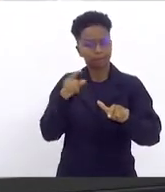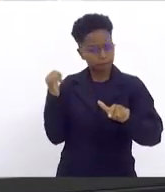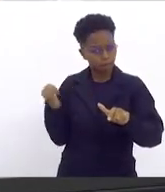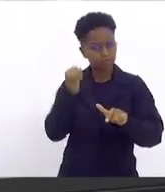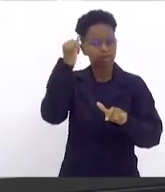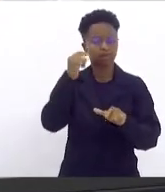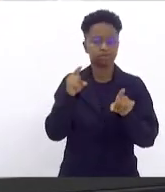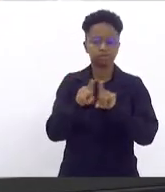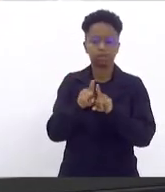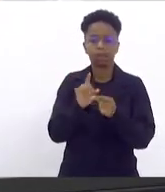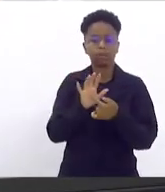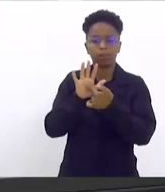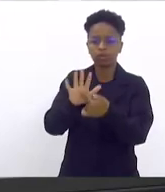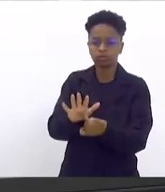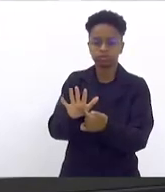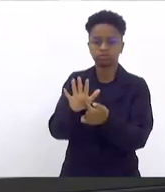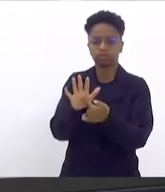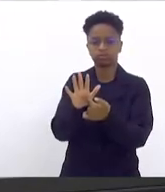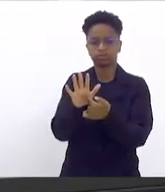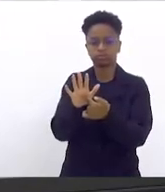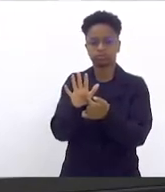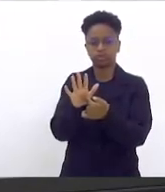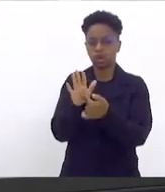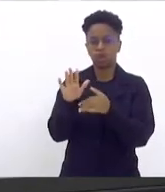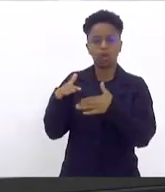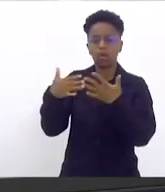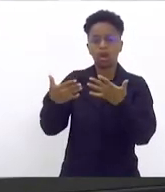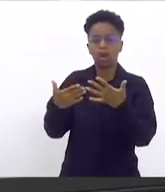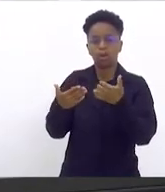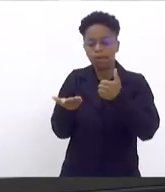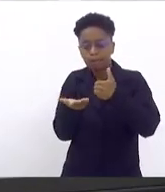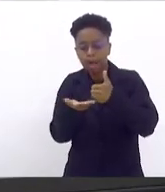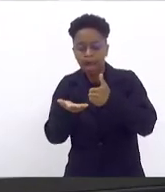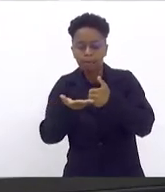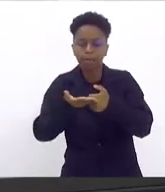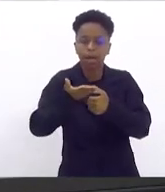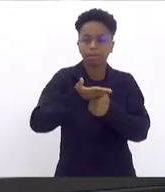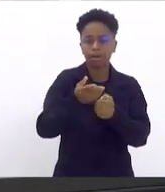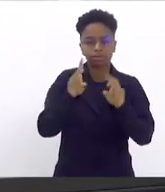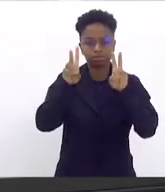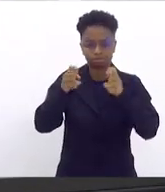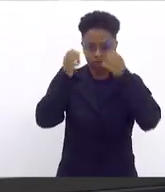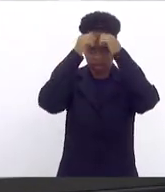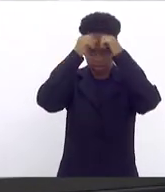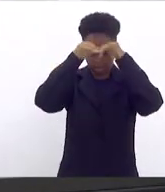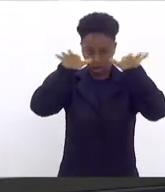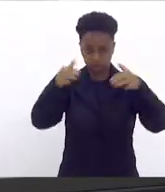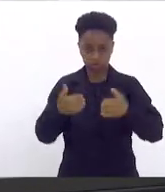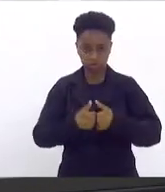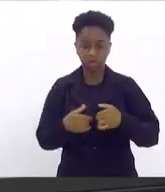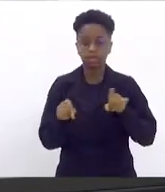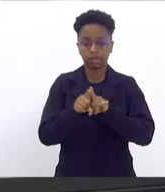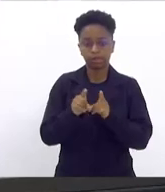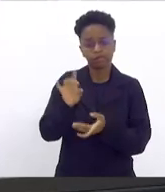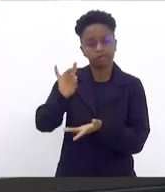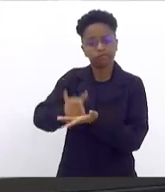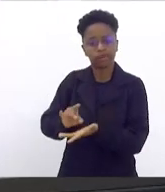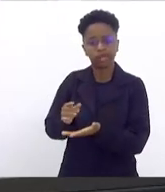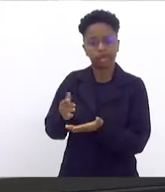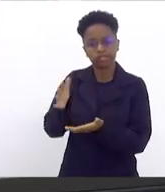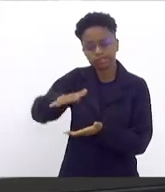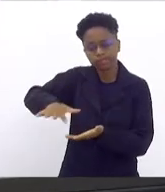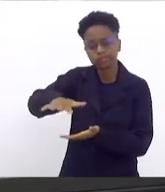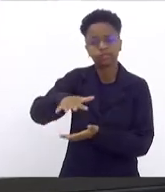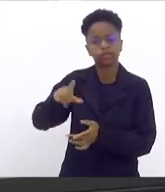importante para determinar, não é, os níveis do transtorno do espectro autista. Esta é uma realidade que